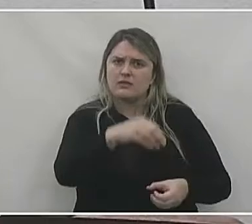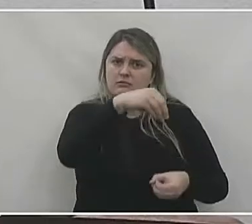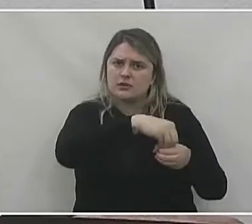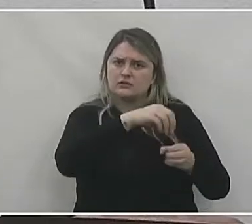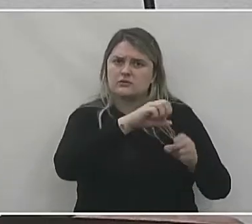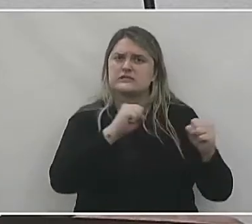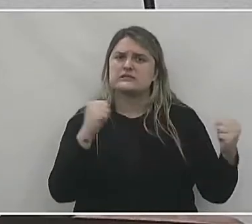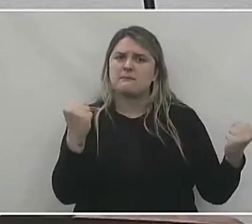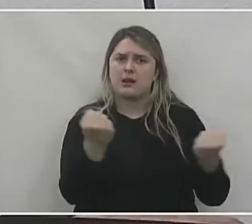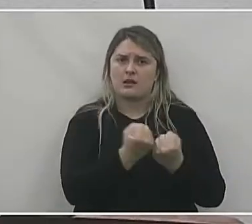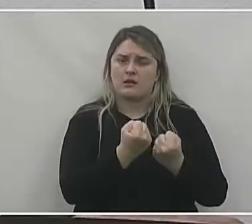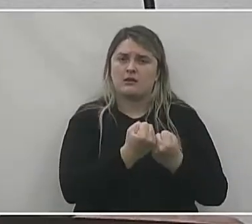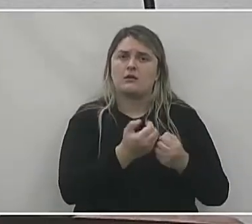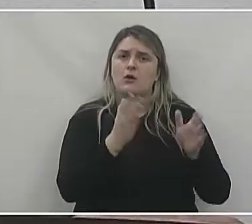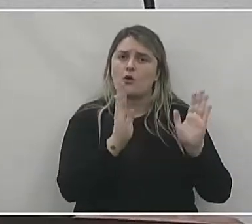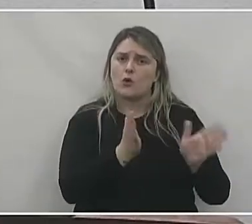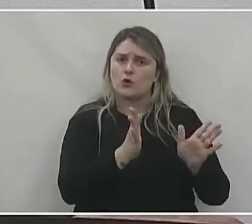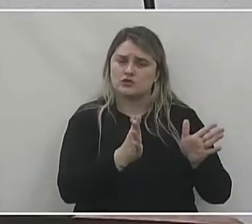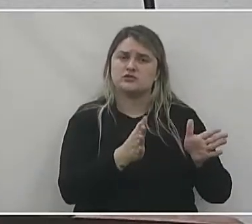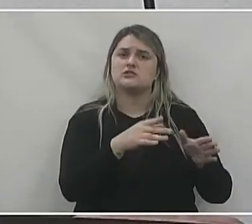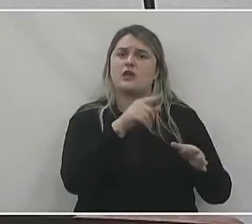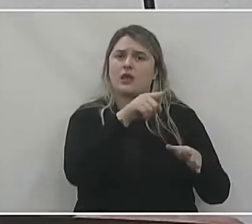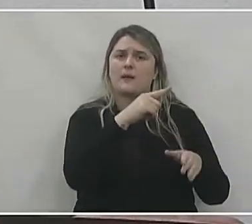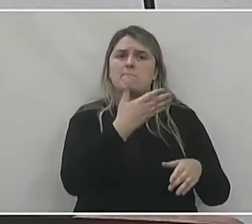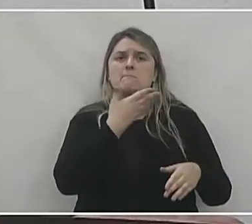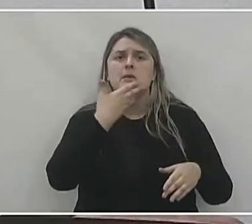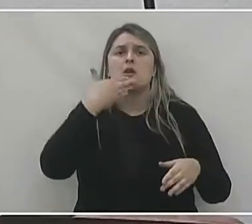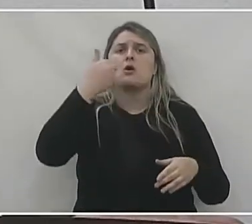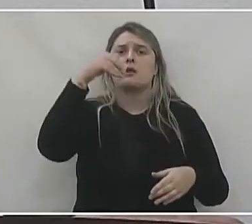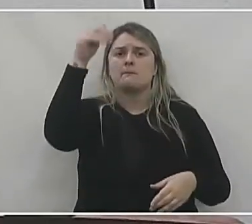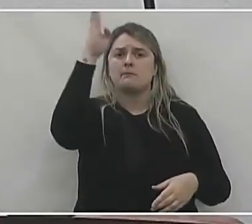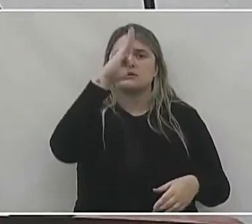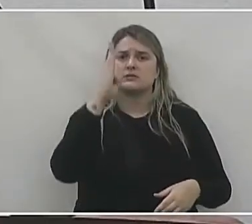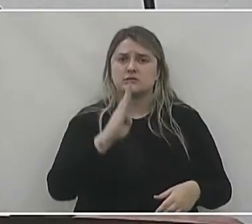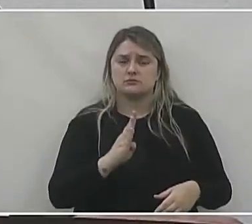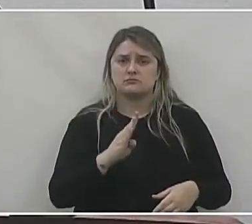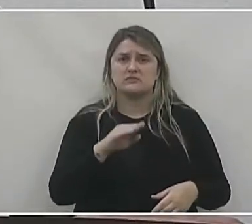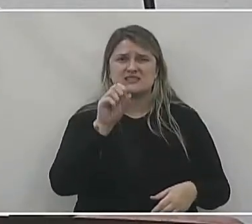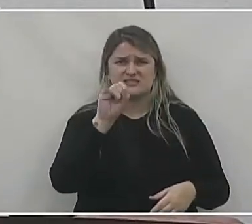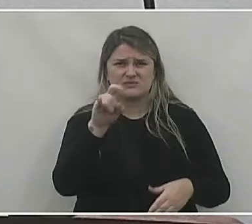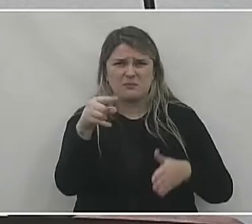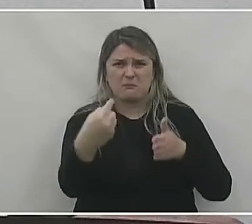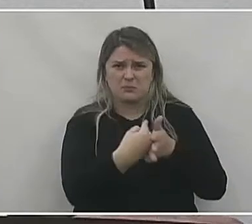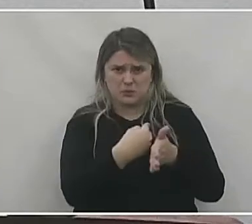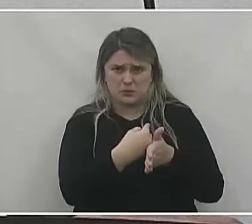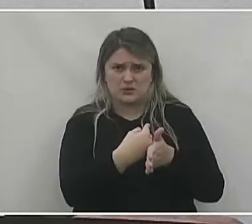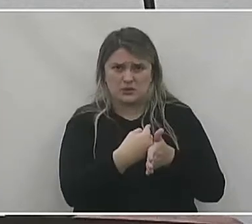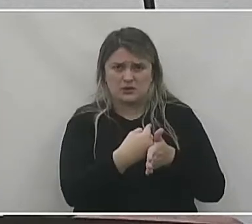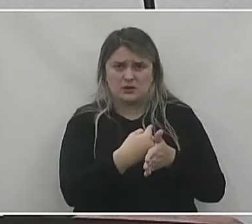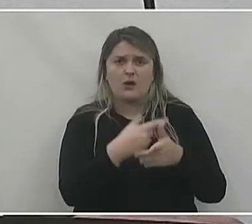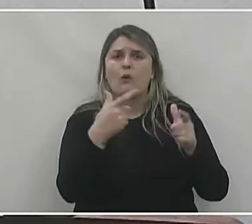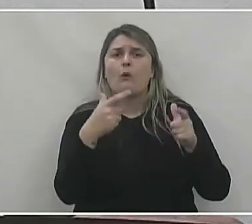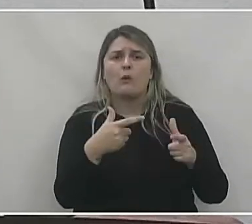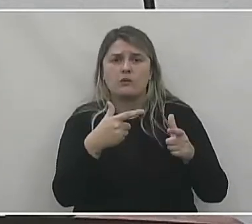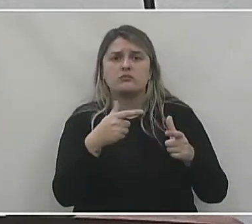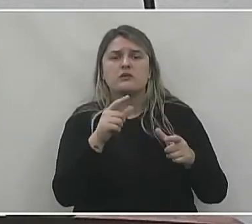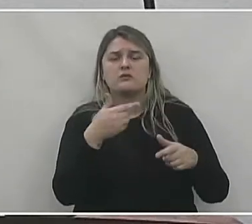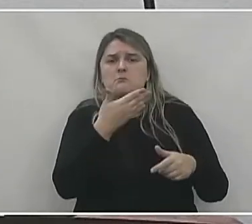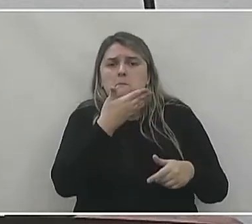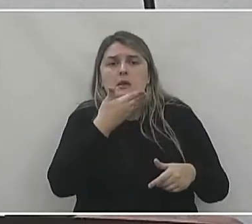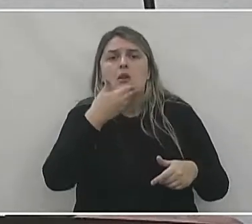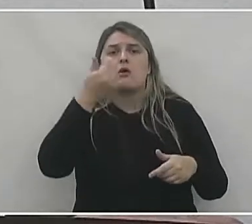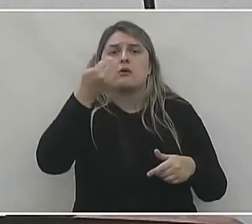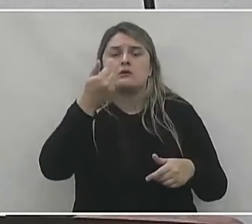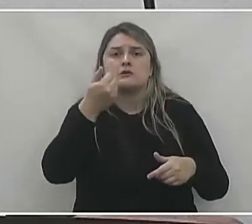do Paraná. Hoje é uma das melhores assembleias do Brasil. Então, se você me perguntar aonde eu me dei melhor,